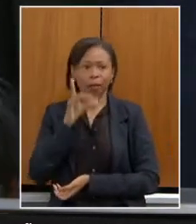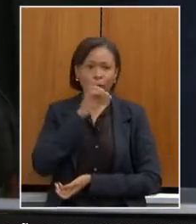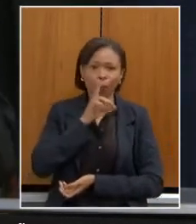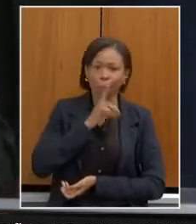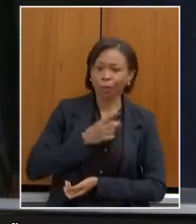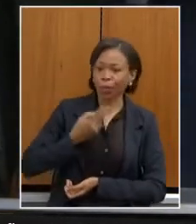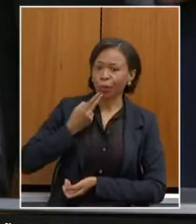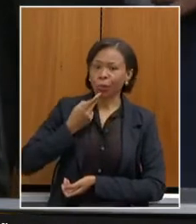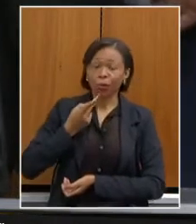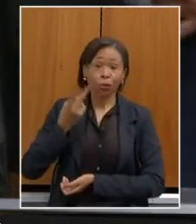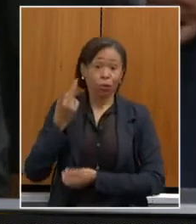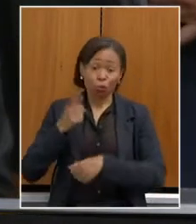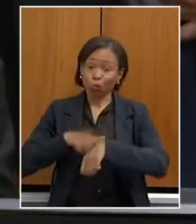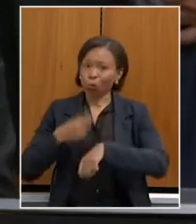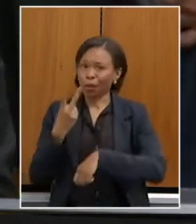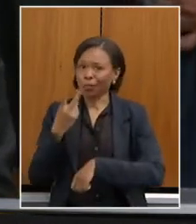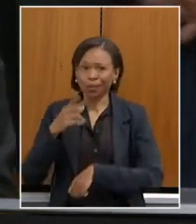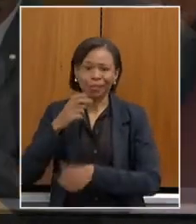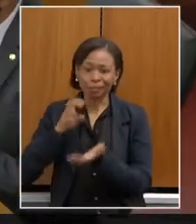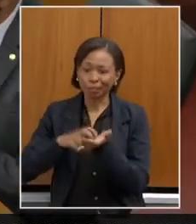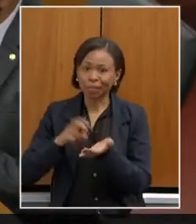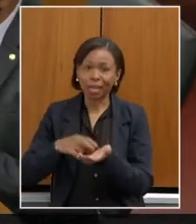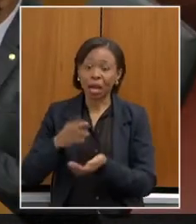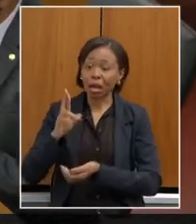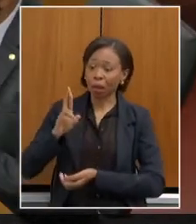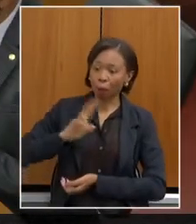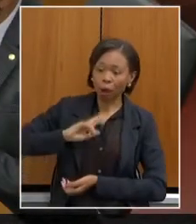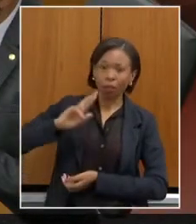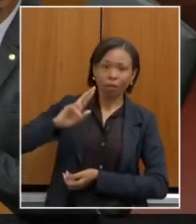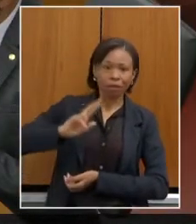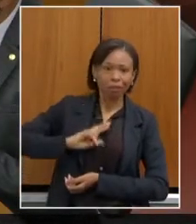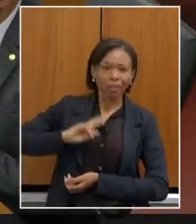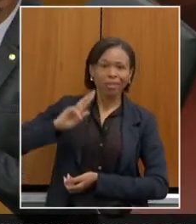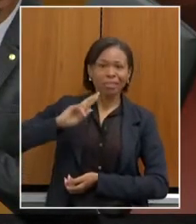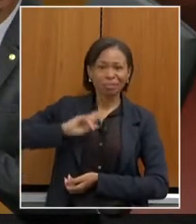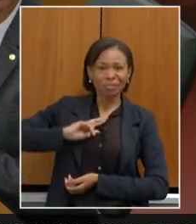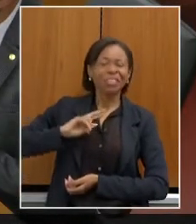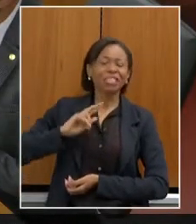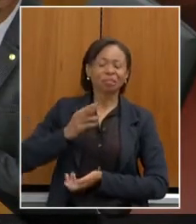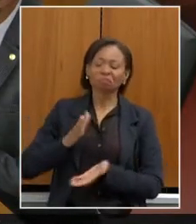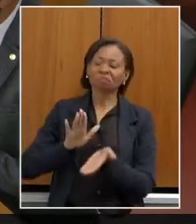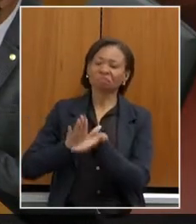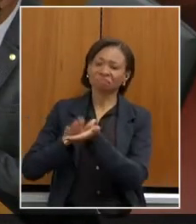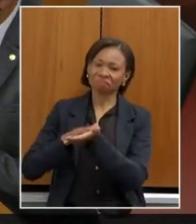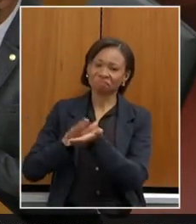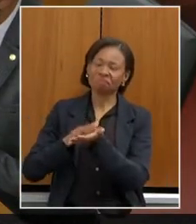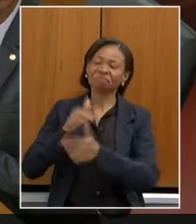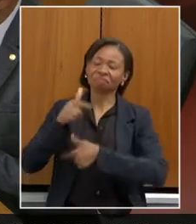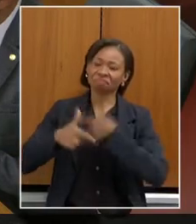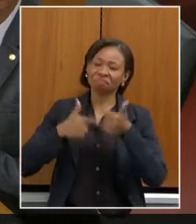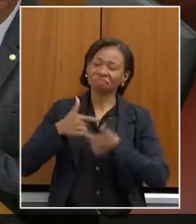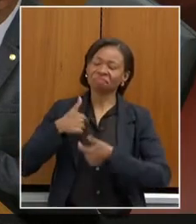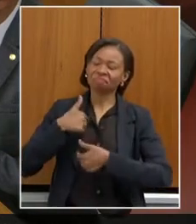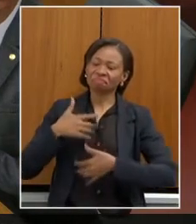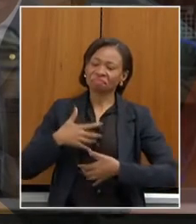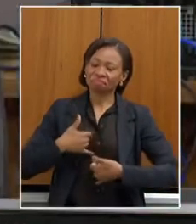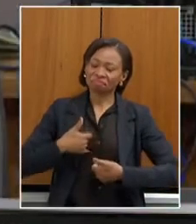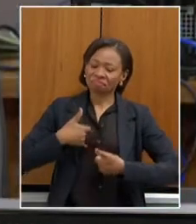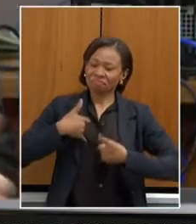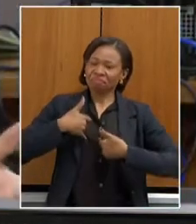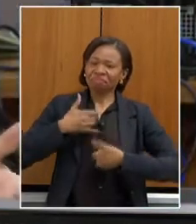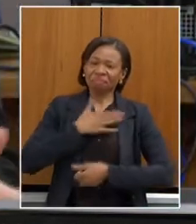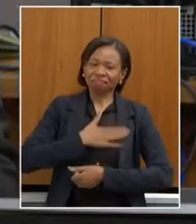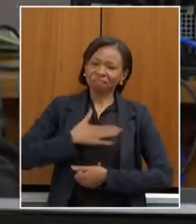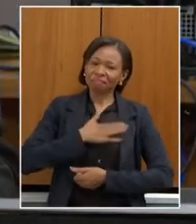respondendo mensagem está respondendo nossas demandas então assim só quero dizer parabéns e sinto muito orgulhoso com